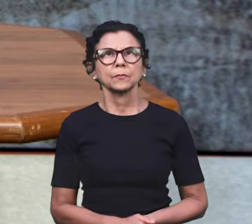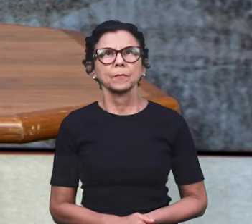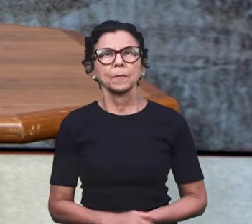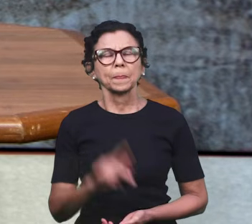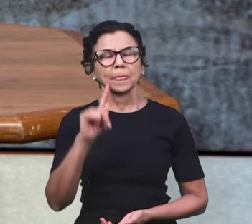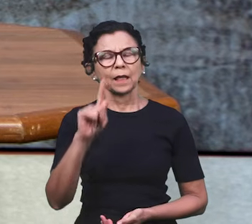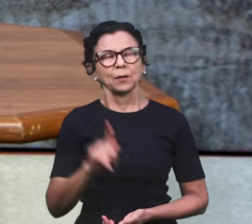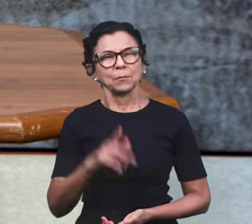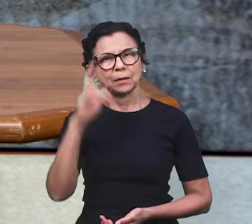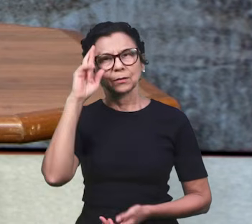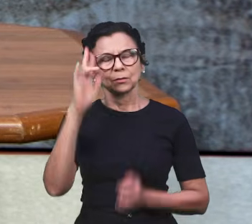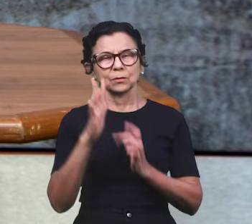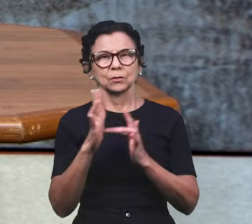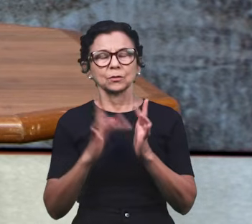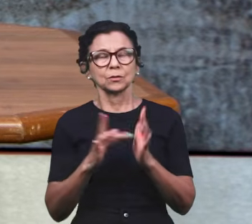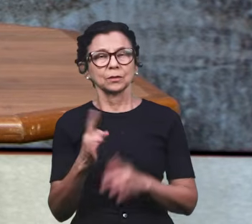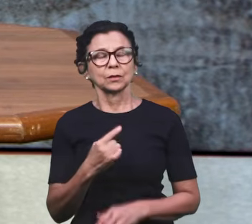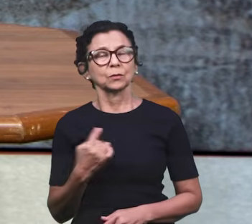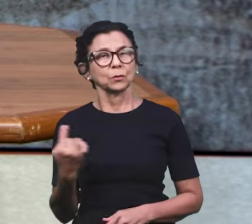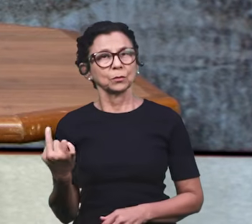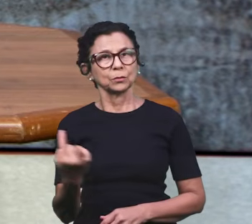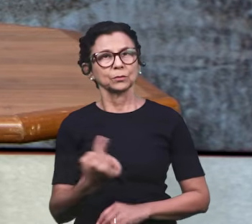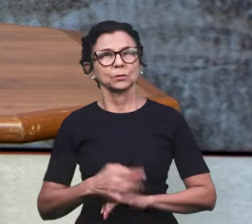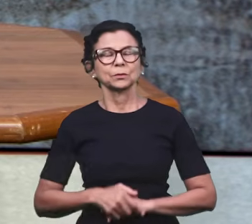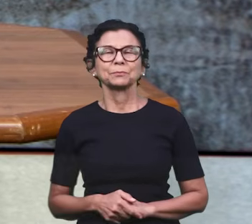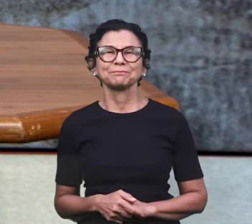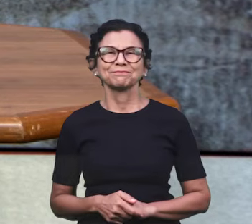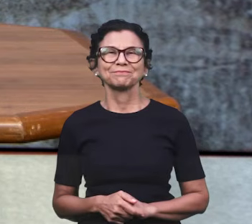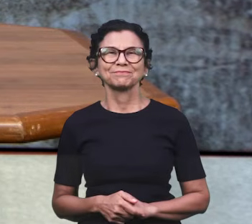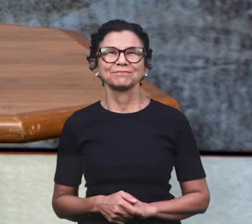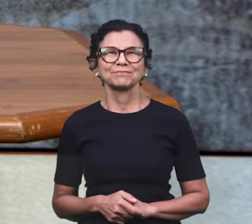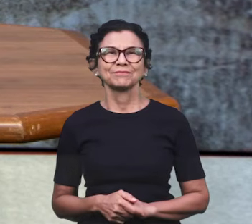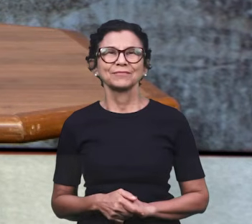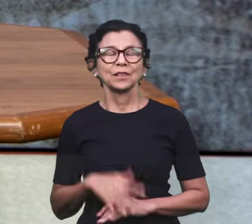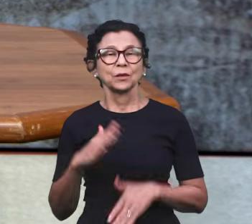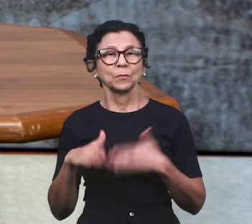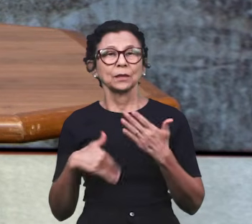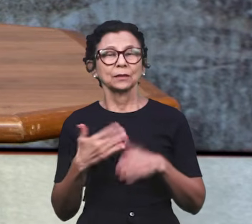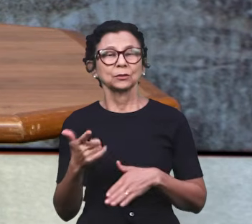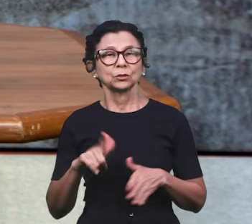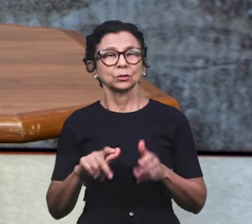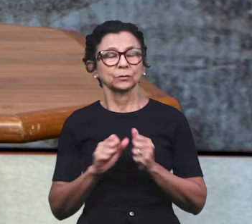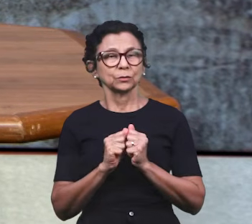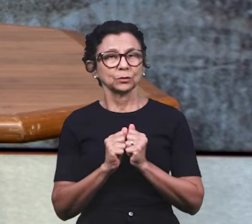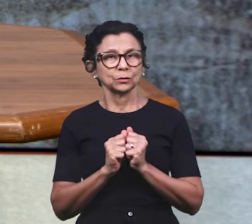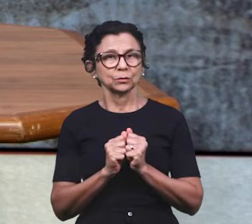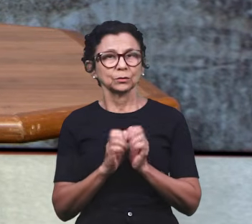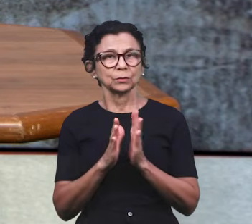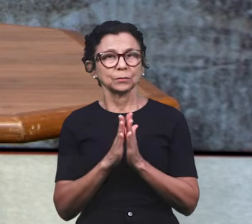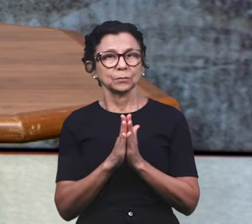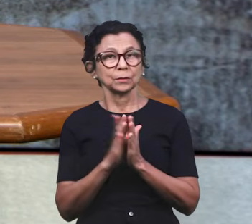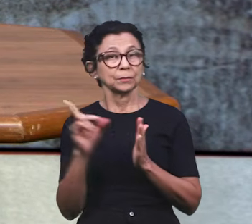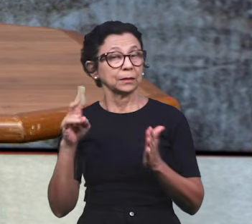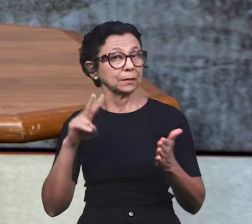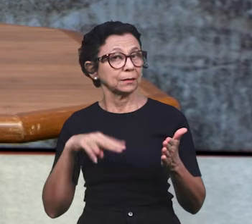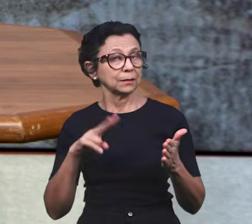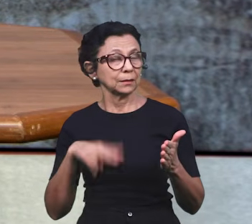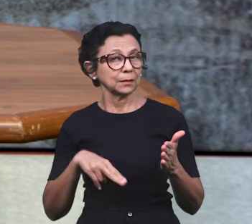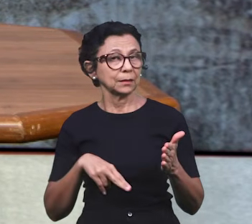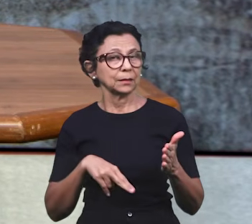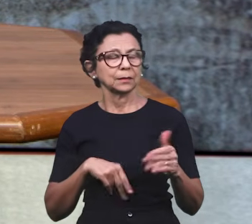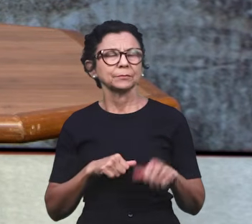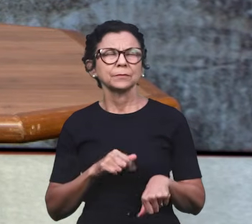paz do Senhor Jesus a todos. É uma alegria nós estarmos juntos no nosso programa Leitura da Bíblia. É um tempo que diariamente